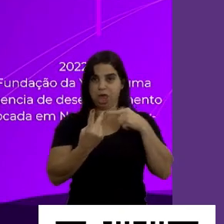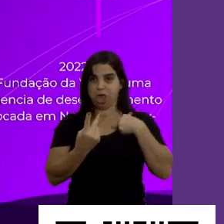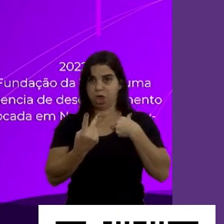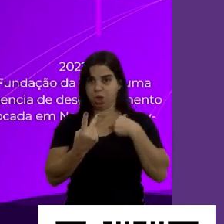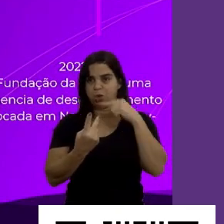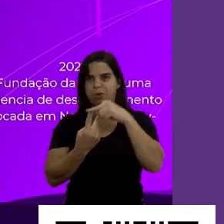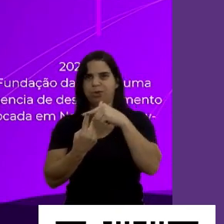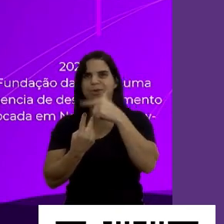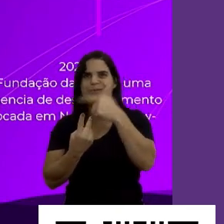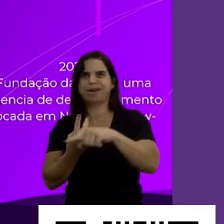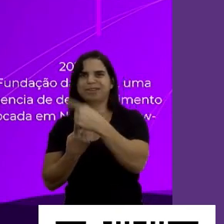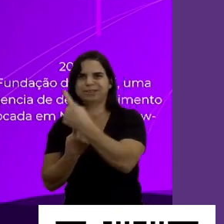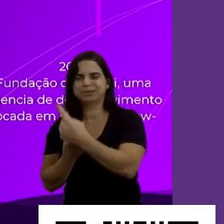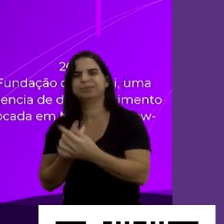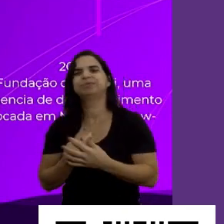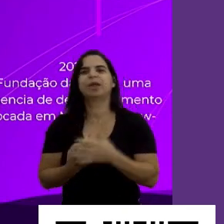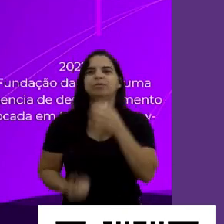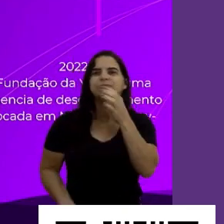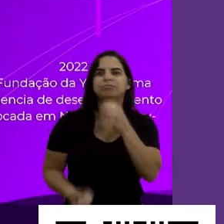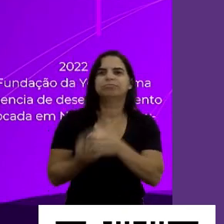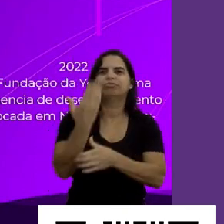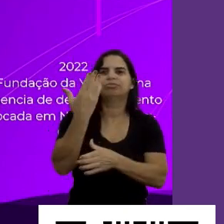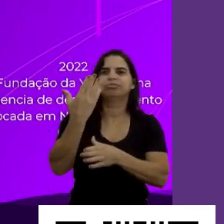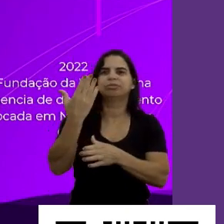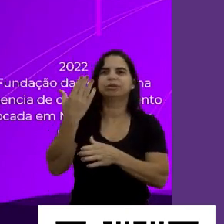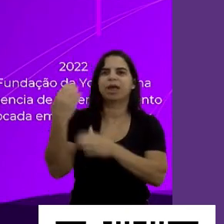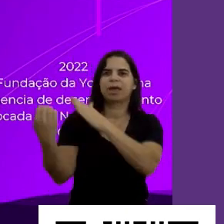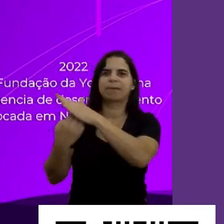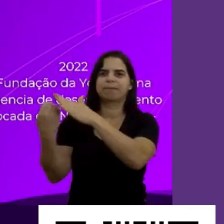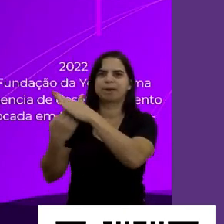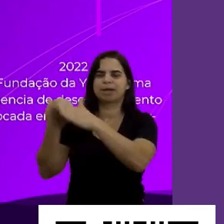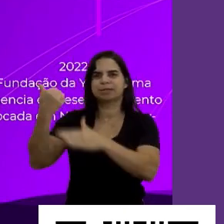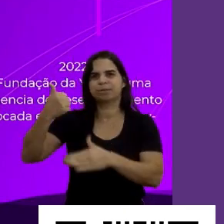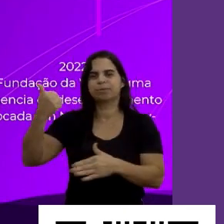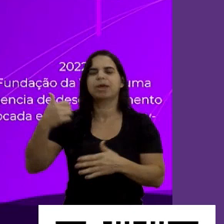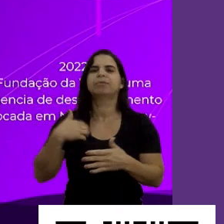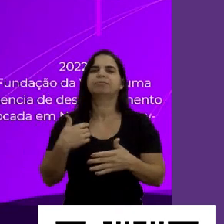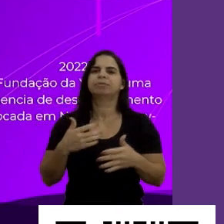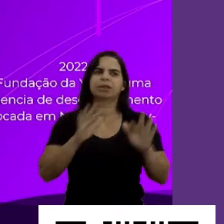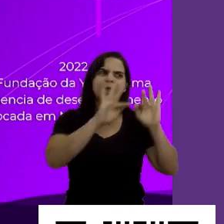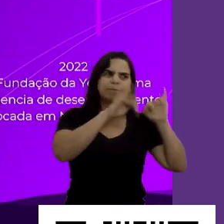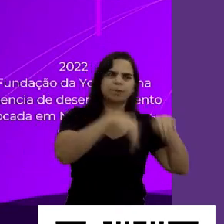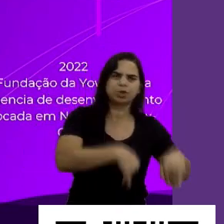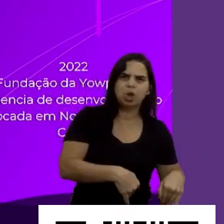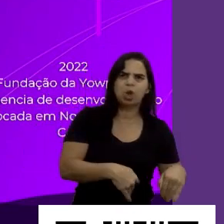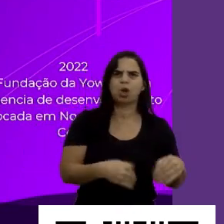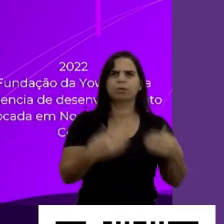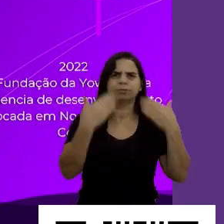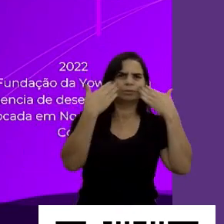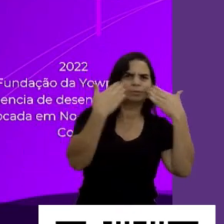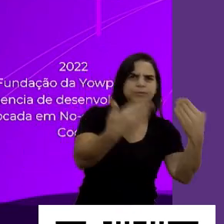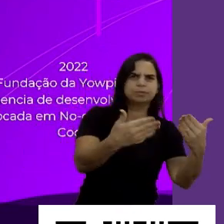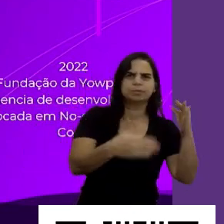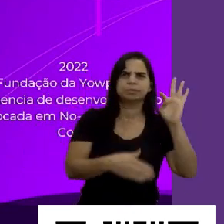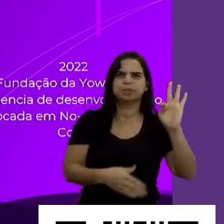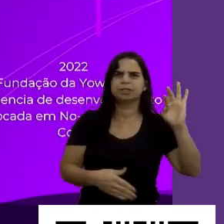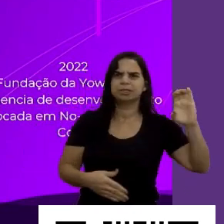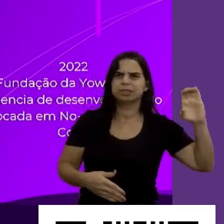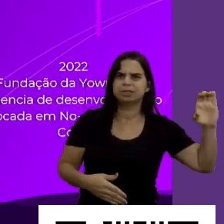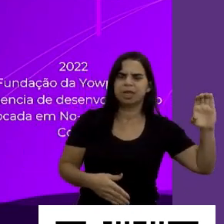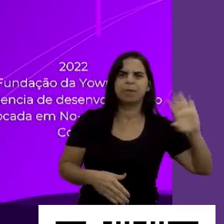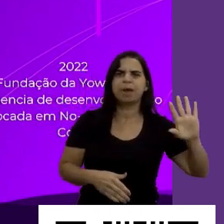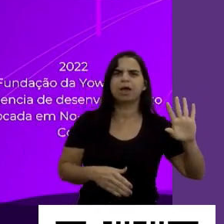eu fundei a minha primeira empresa a gente terminou apresentou o TCC e tudo mais não levamos esse projeto à frente mas a gente viu uma